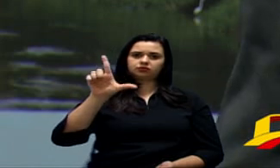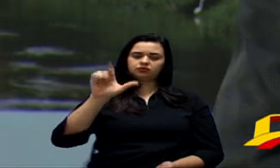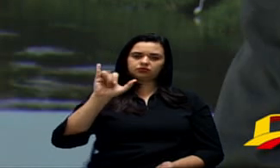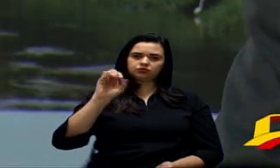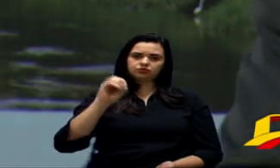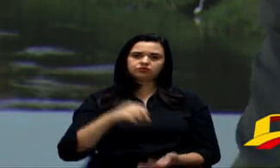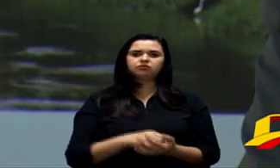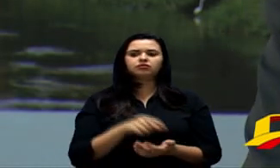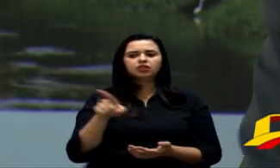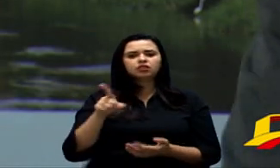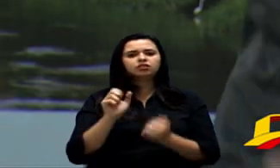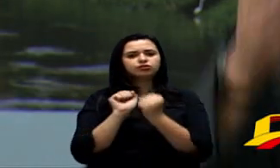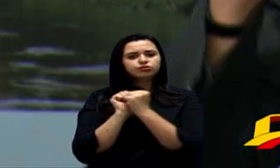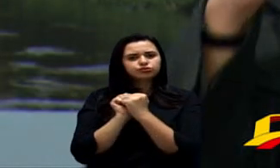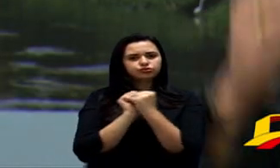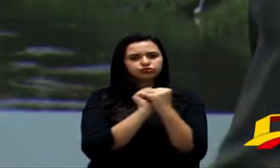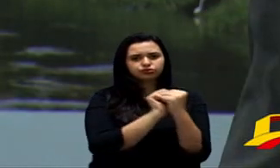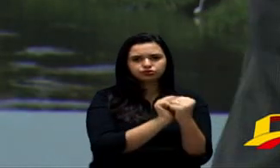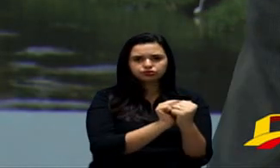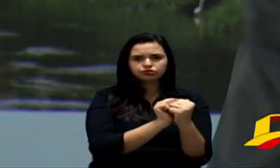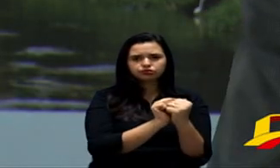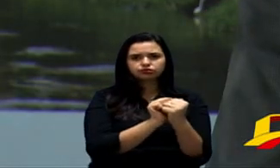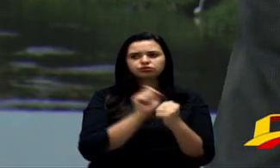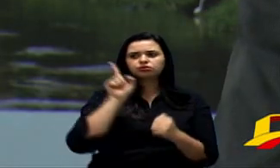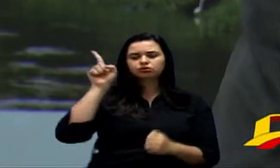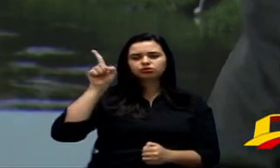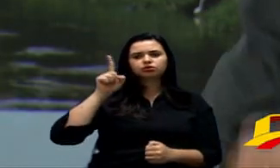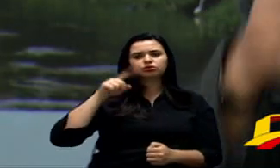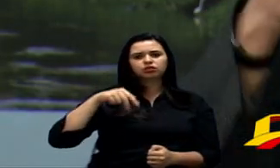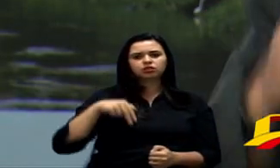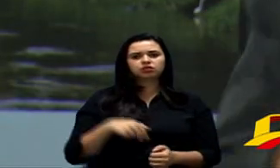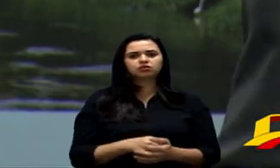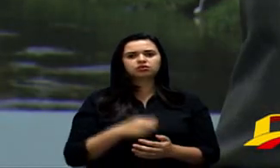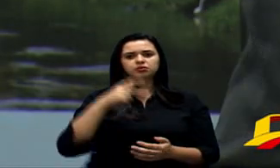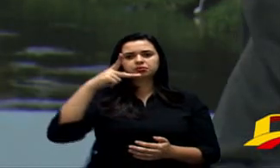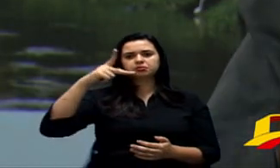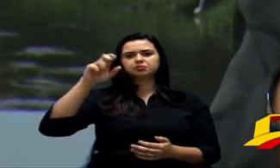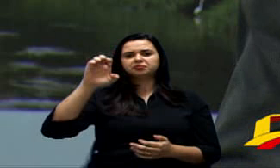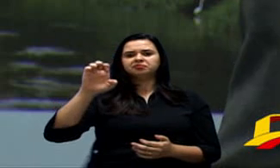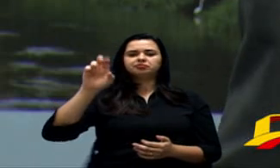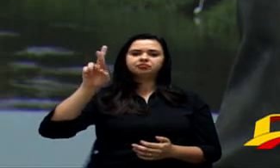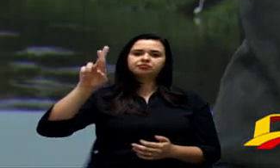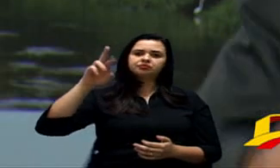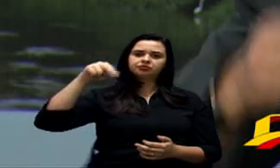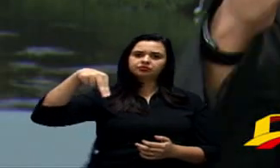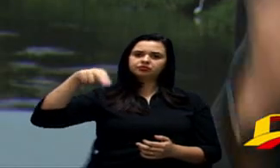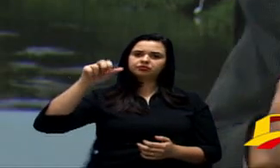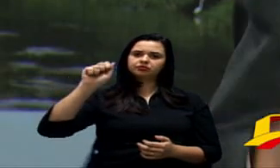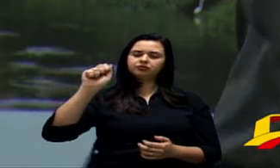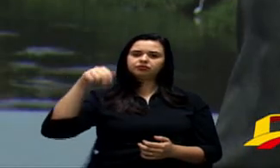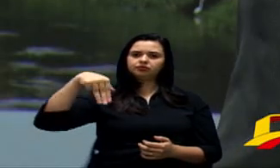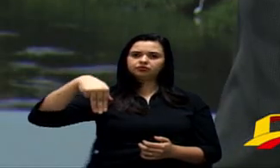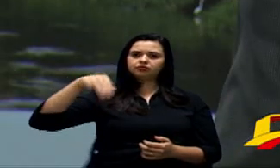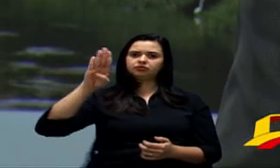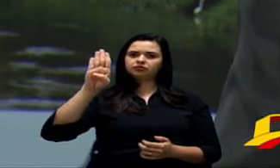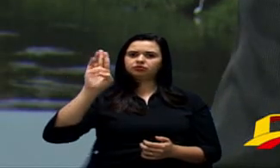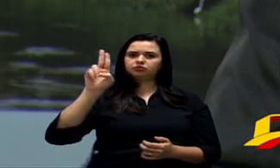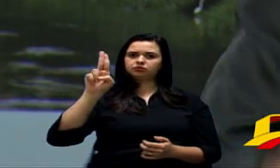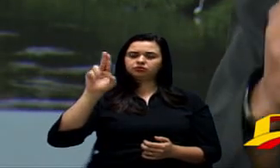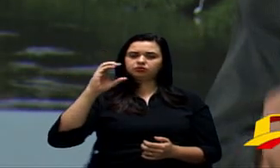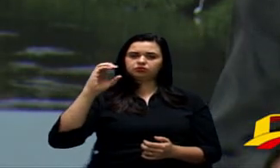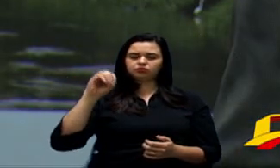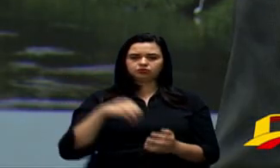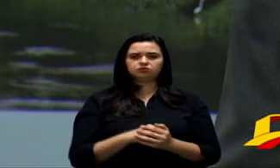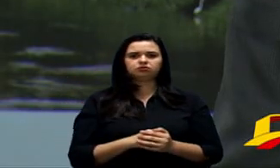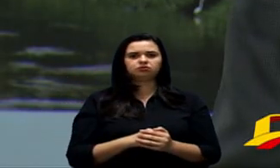Sandro lá de Pernambuco para cá e dizer que é uma vitória para o Brasil não ter mais animais no circo. É